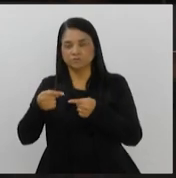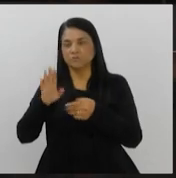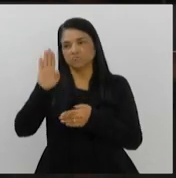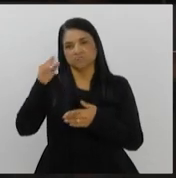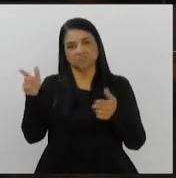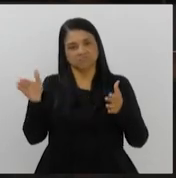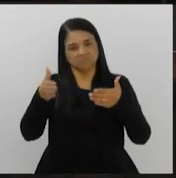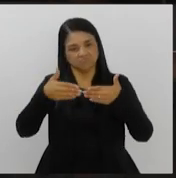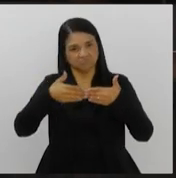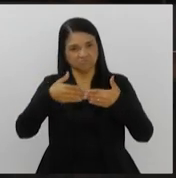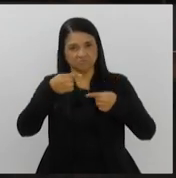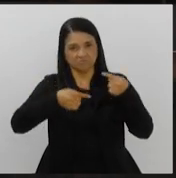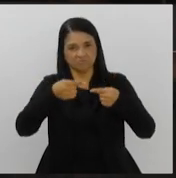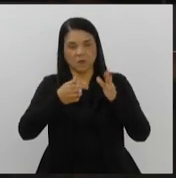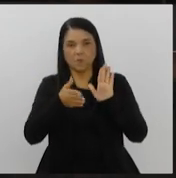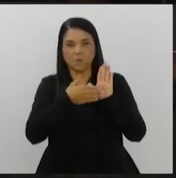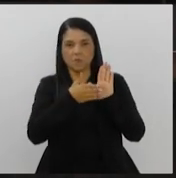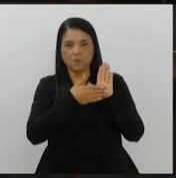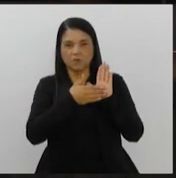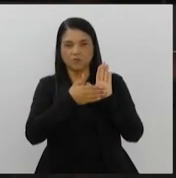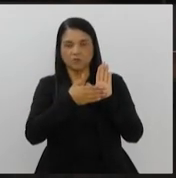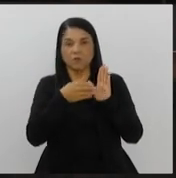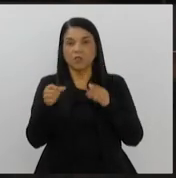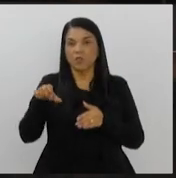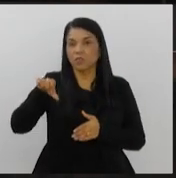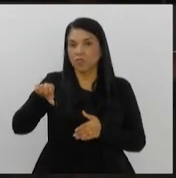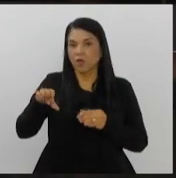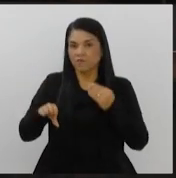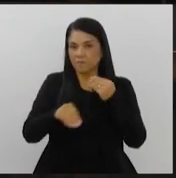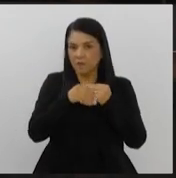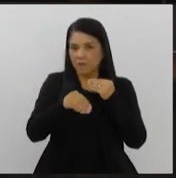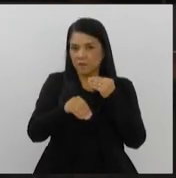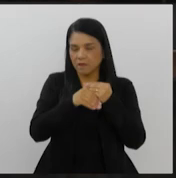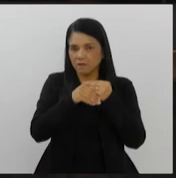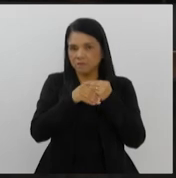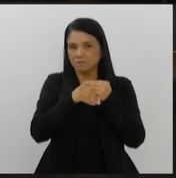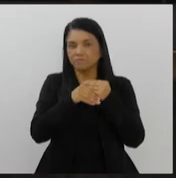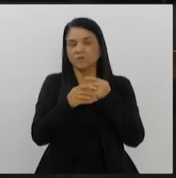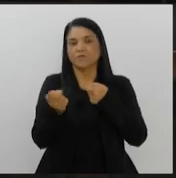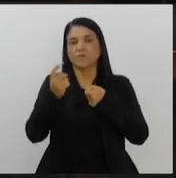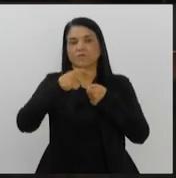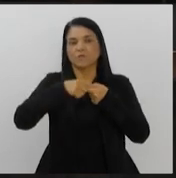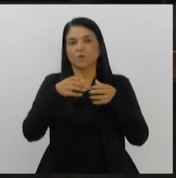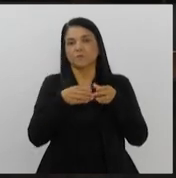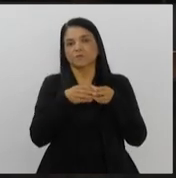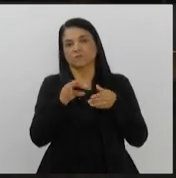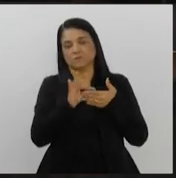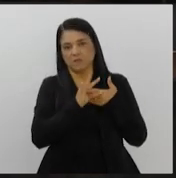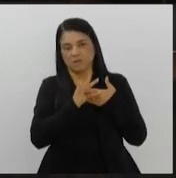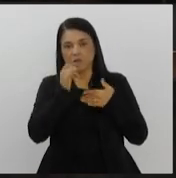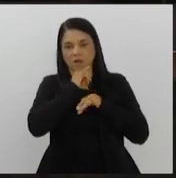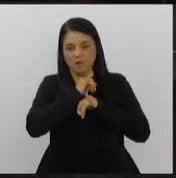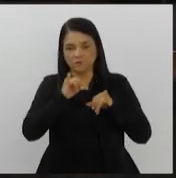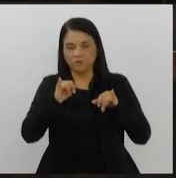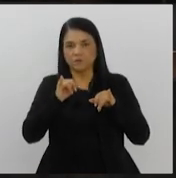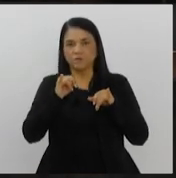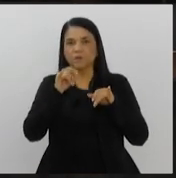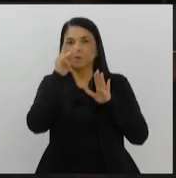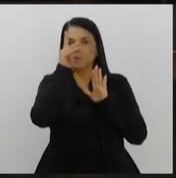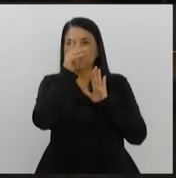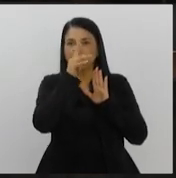discutir, encerrada a discussão, a presente proposta recebeu 9 emendas e retorna às comissões técnicas. Anuncio,